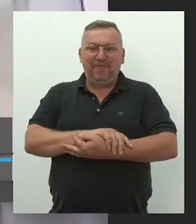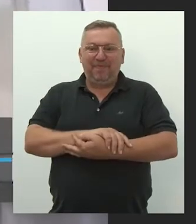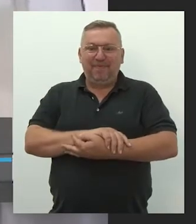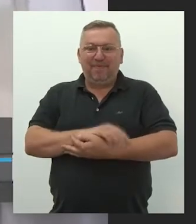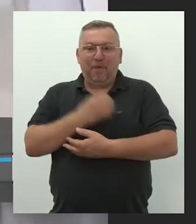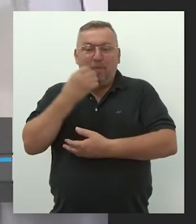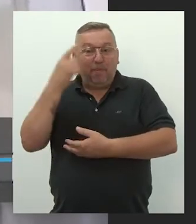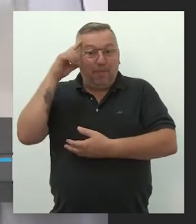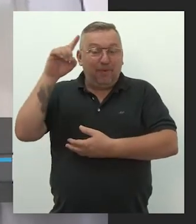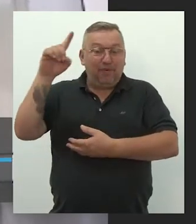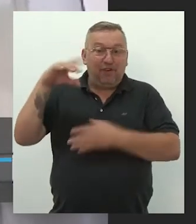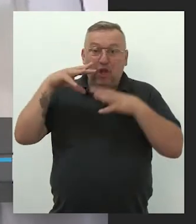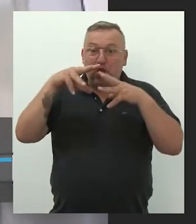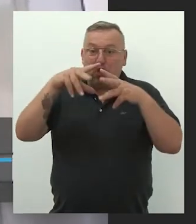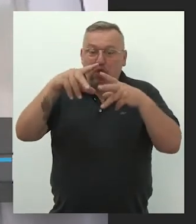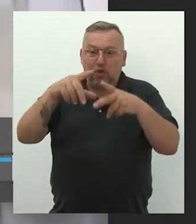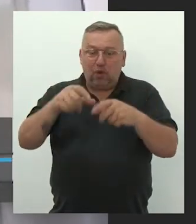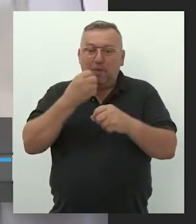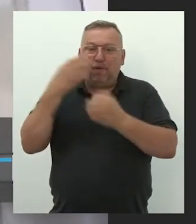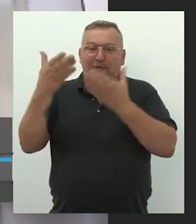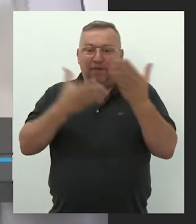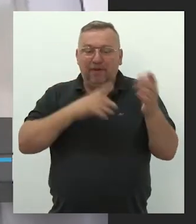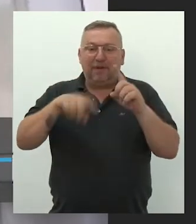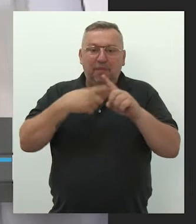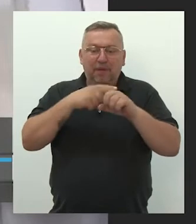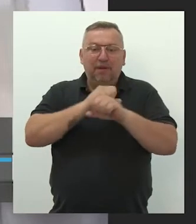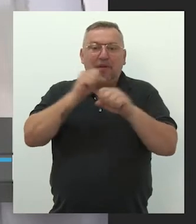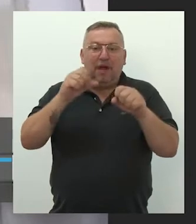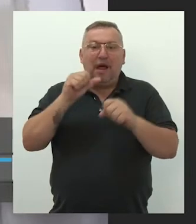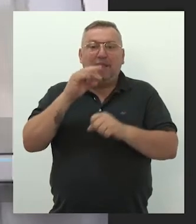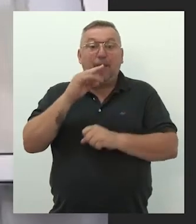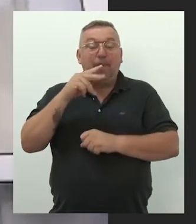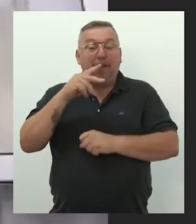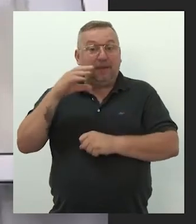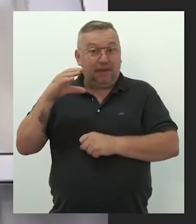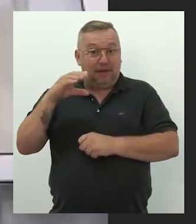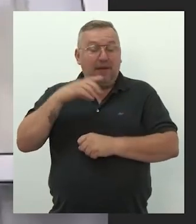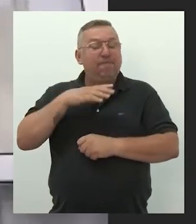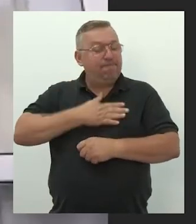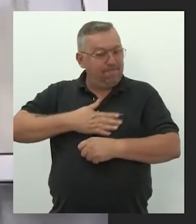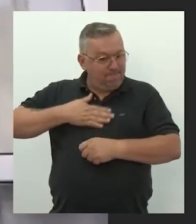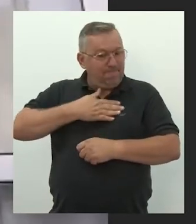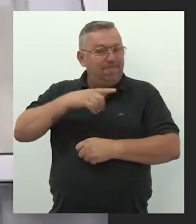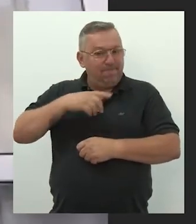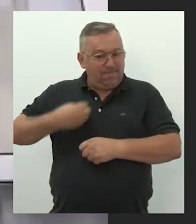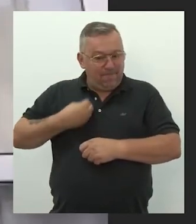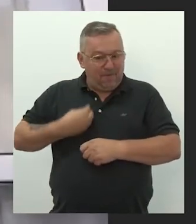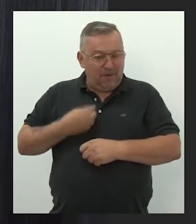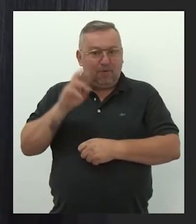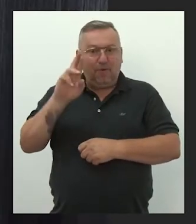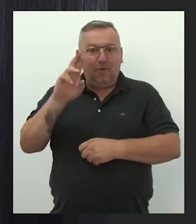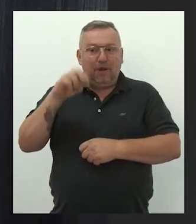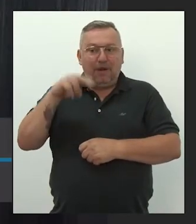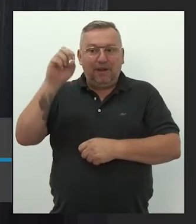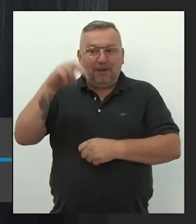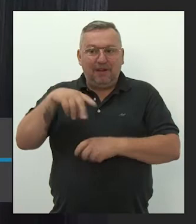dia a todos e todas, sejam bem-vindos a esta manhã de ATPC. É um prazer estar aqui. Meu nome é Renan e eu também